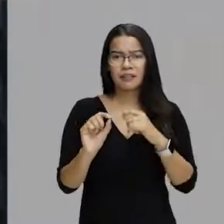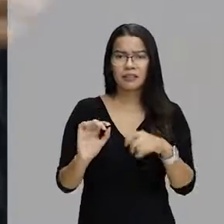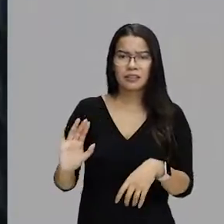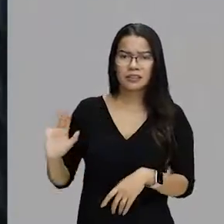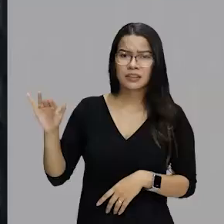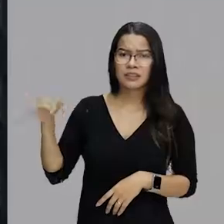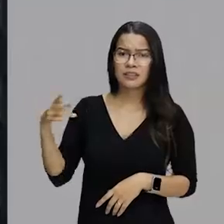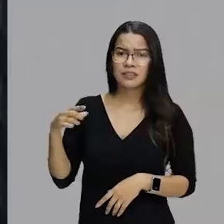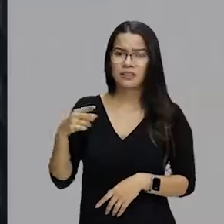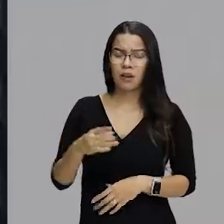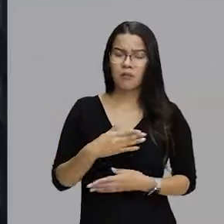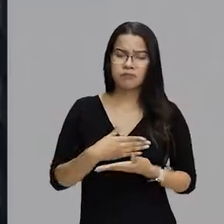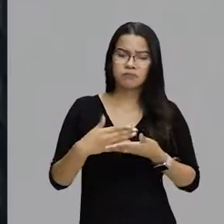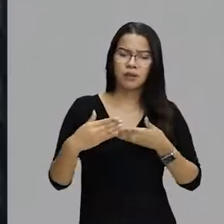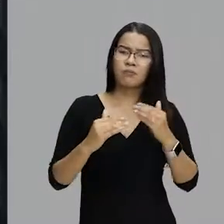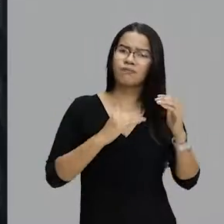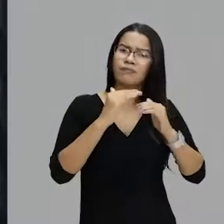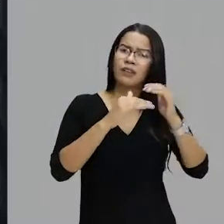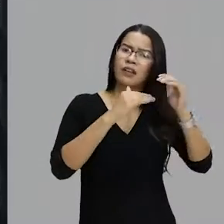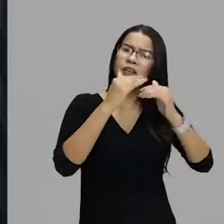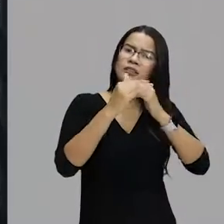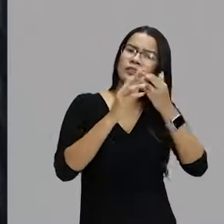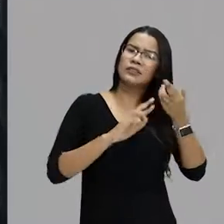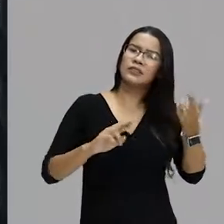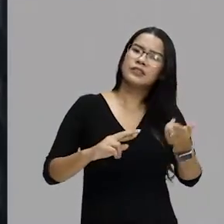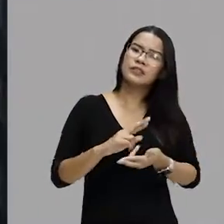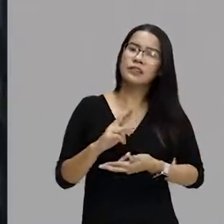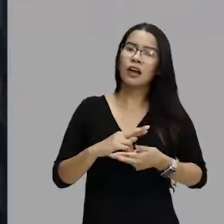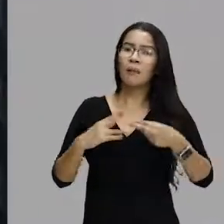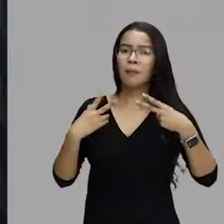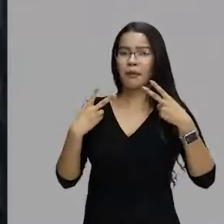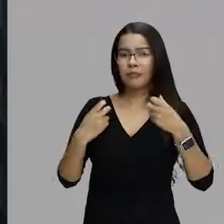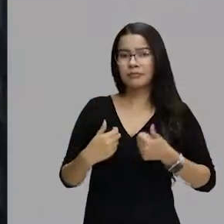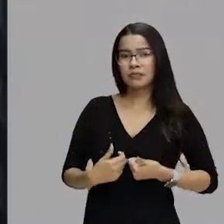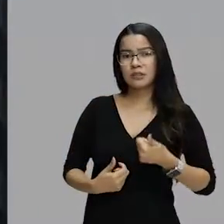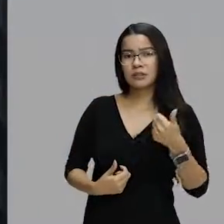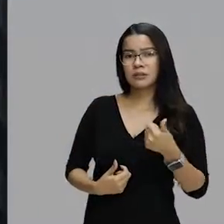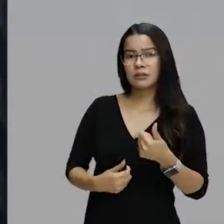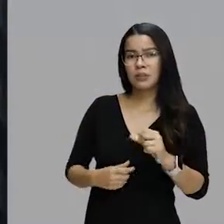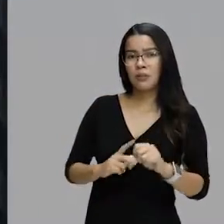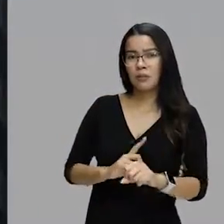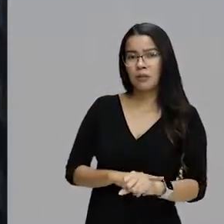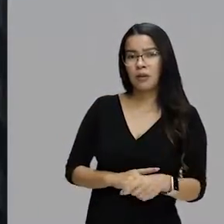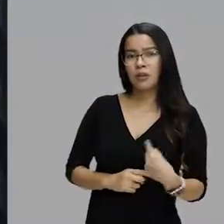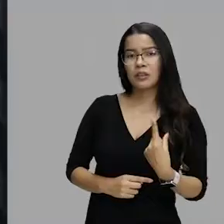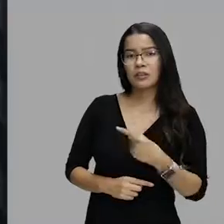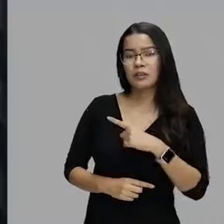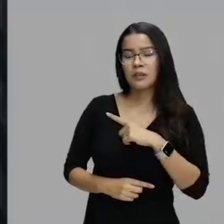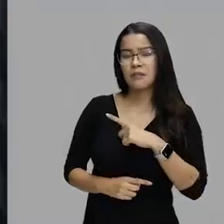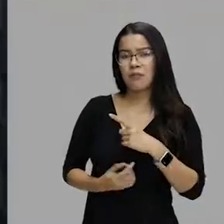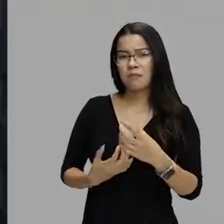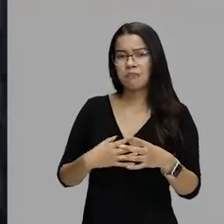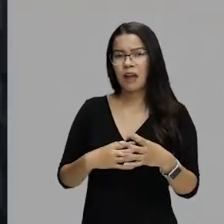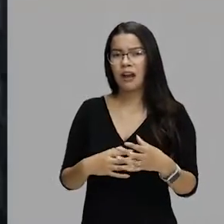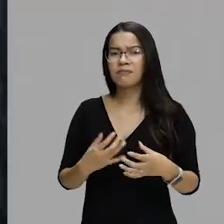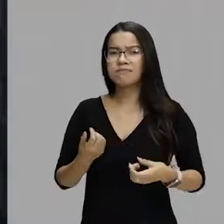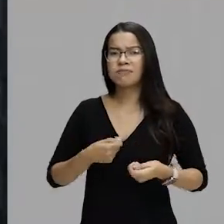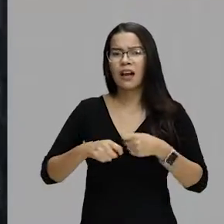em curso um processo revolucionário. Observe que no primeiro momento, nós temos a reação de